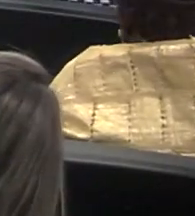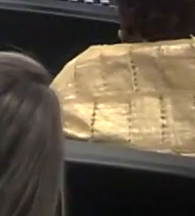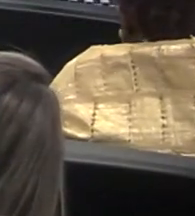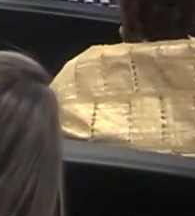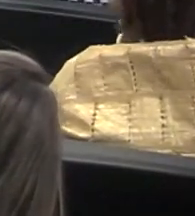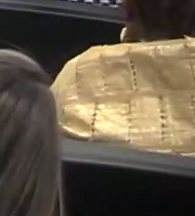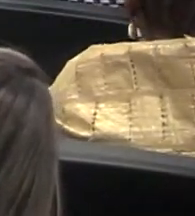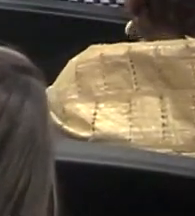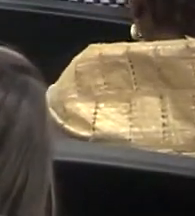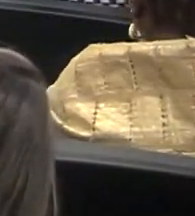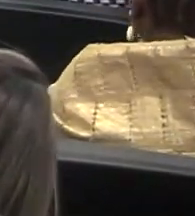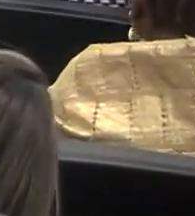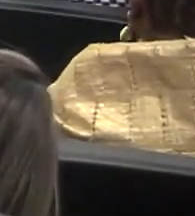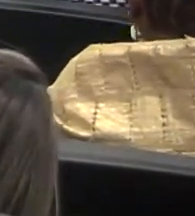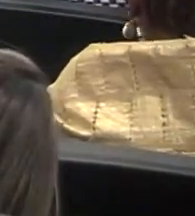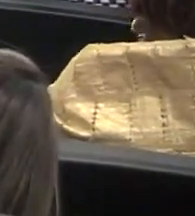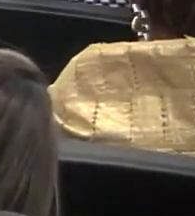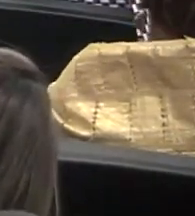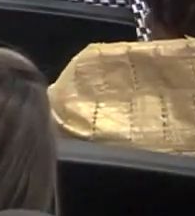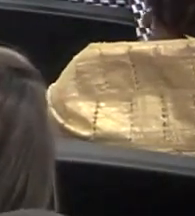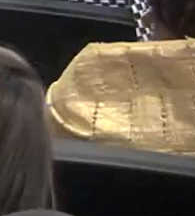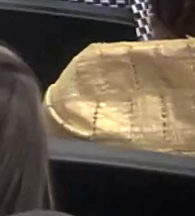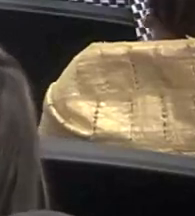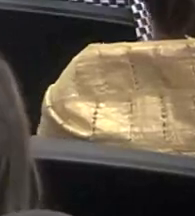Muito obrigado, Mafere Fum Orula.